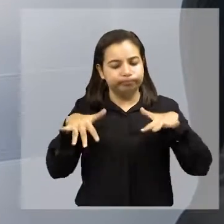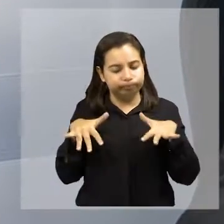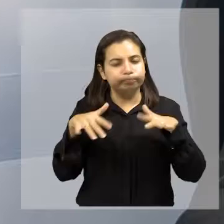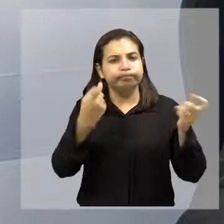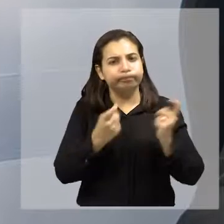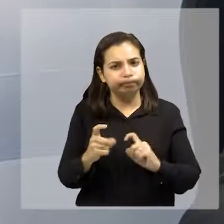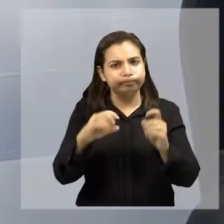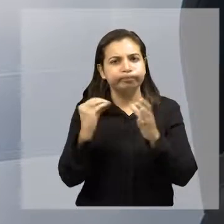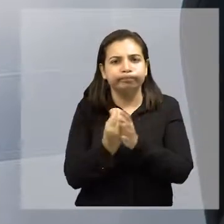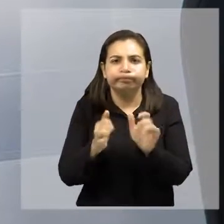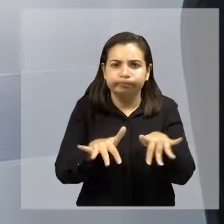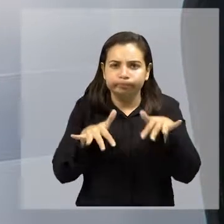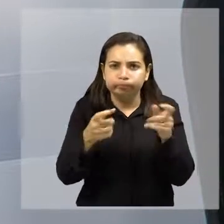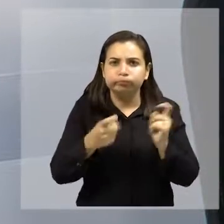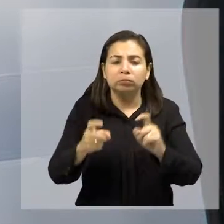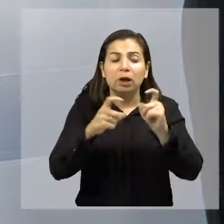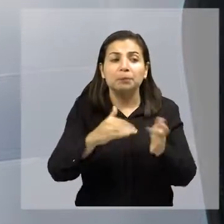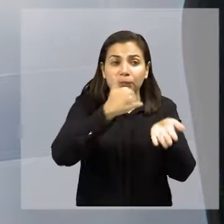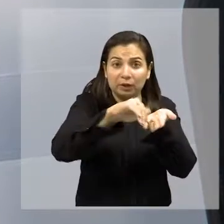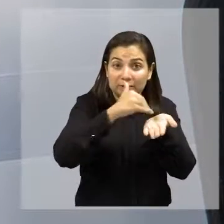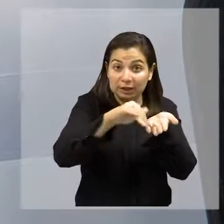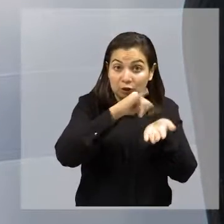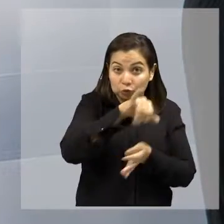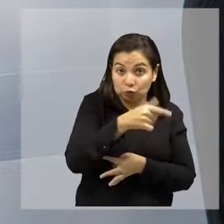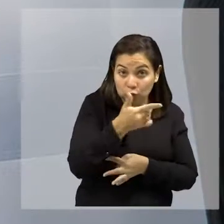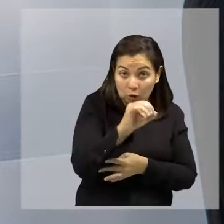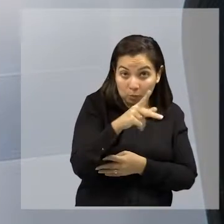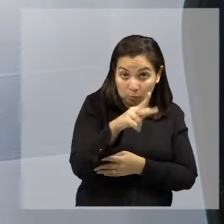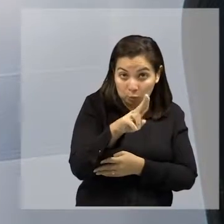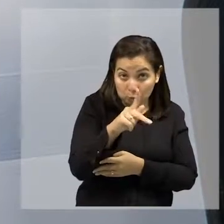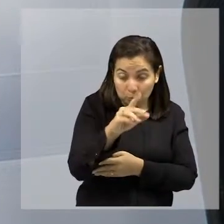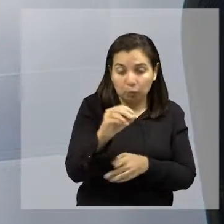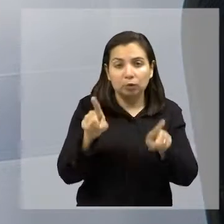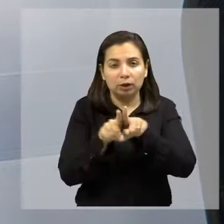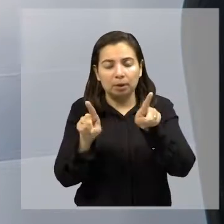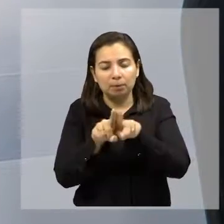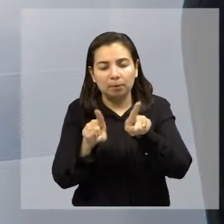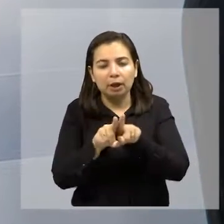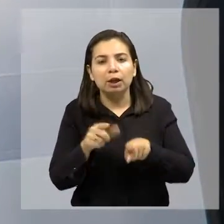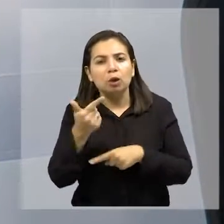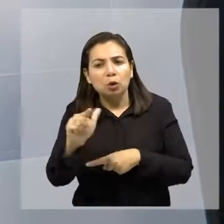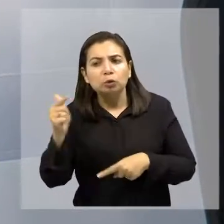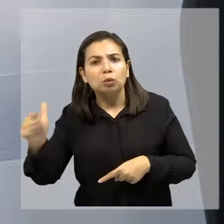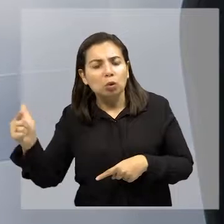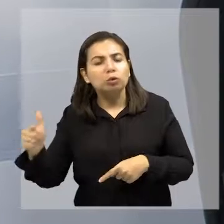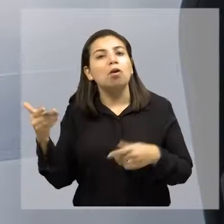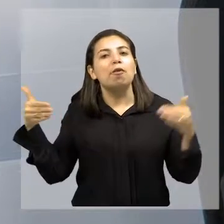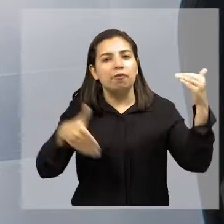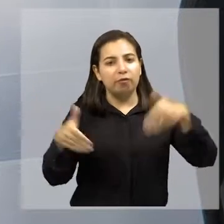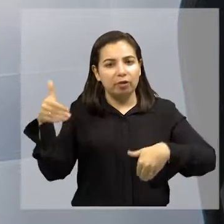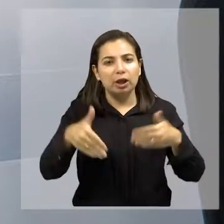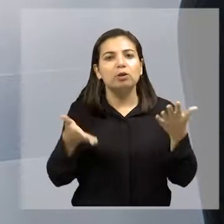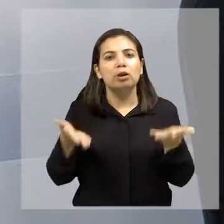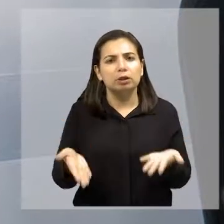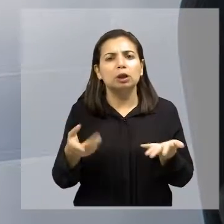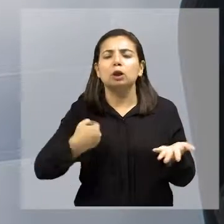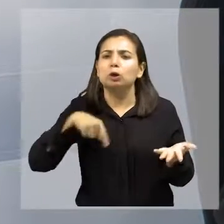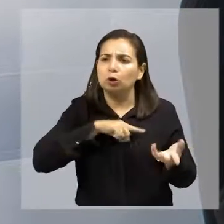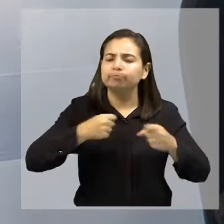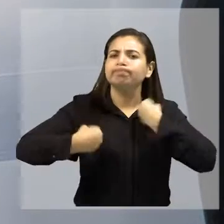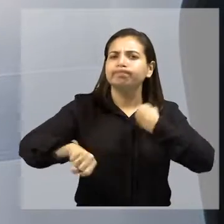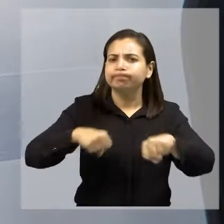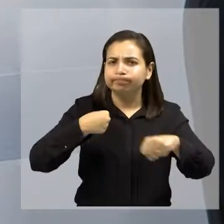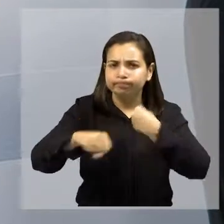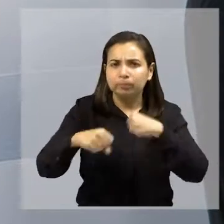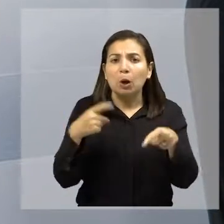na Câmara Municipal, o secretário João Pupo, o secretário Luiz Alberto Saboia, ambos vieram para cá, fizemos um bom